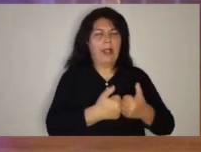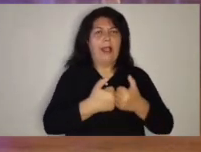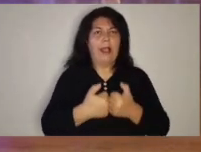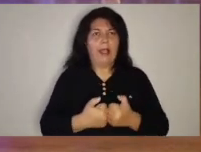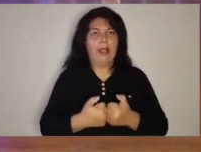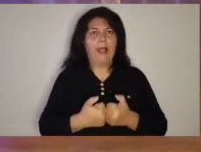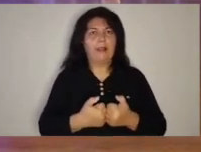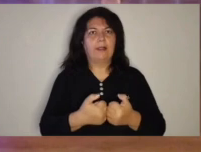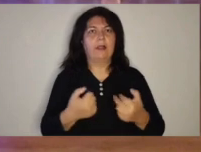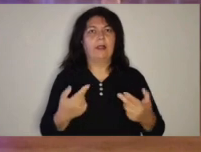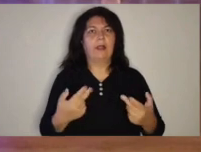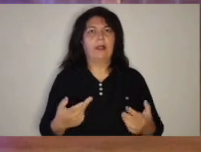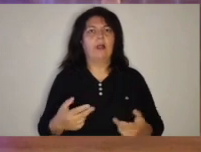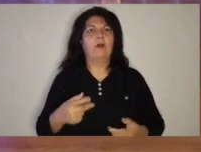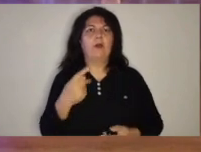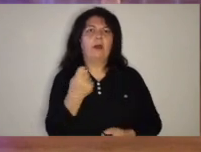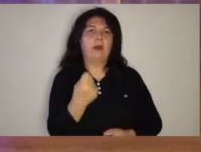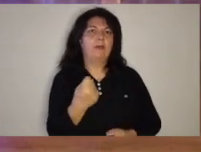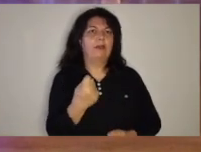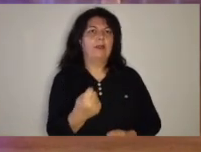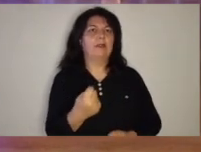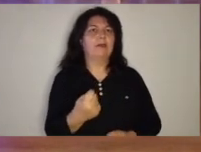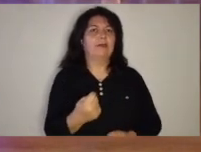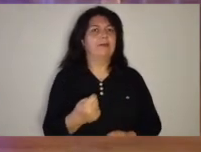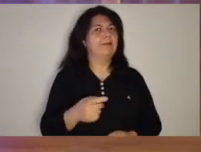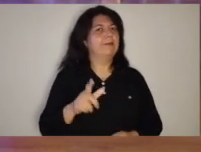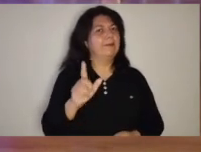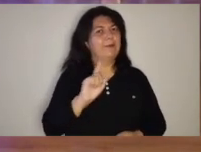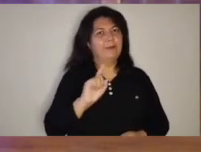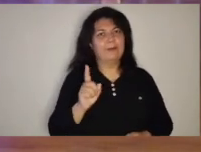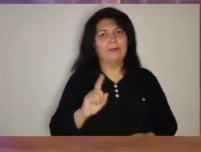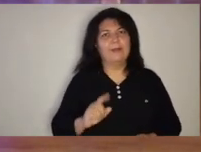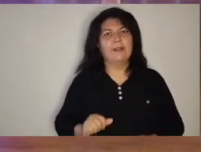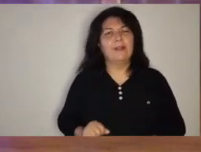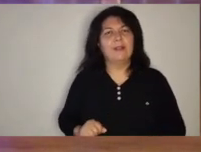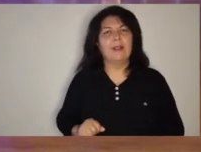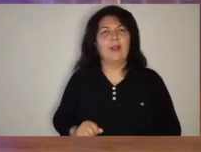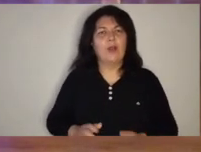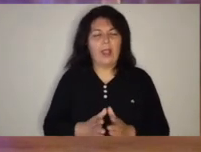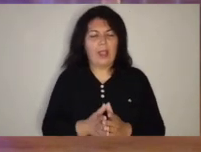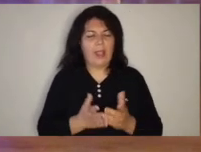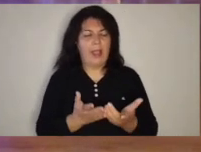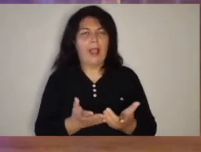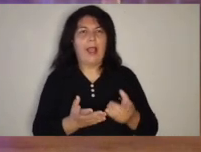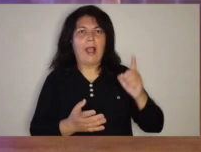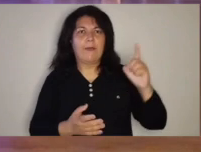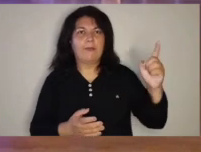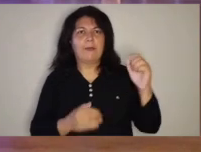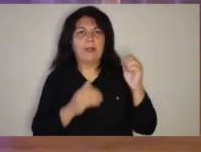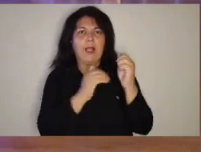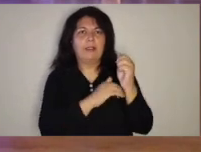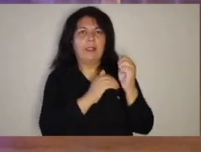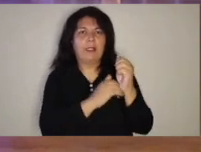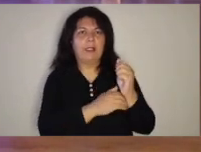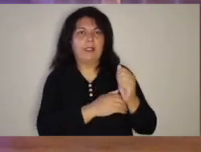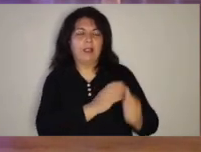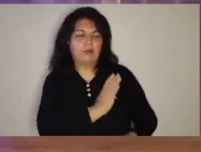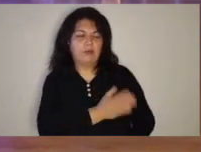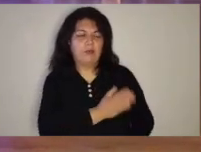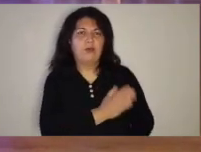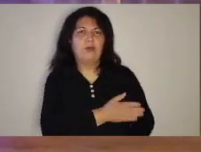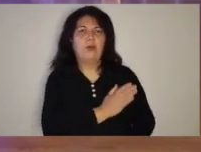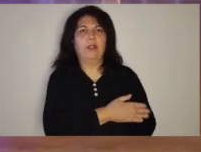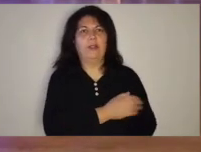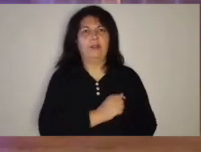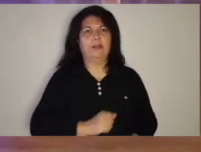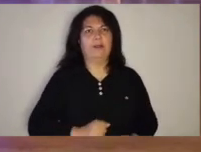a presença de Deus como um amuleto. E a Bíblia, irmãos, ela tem que estar cravada no